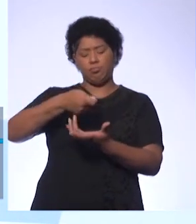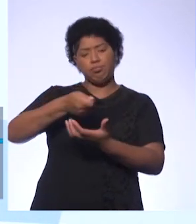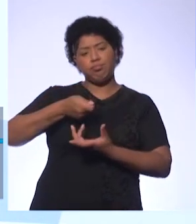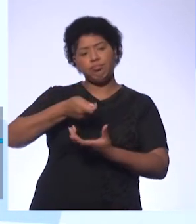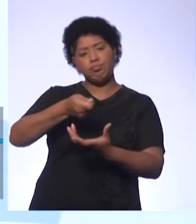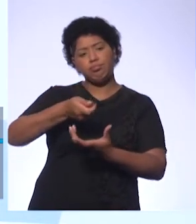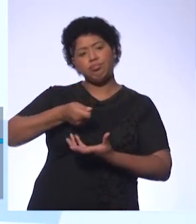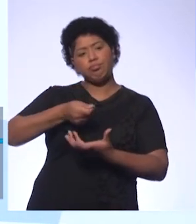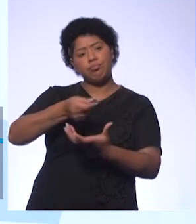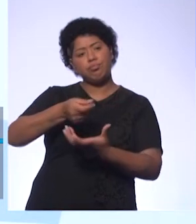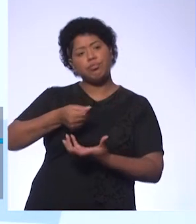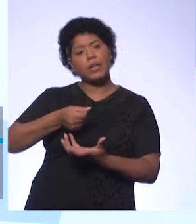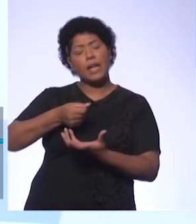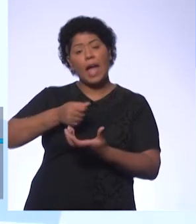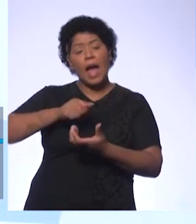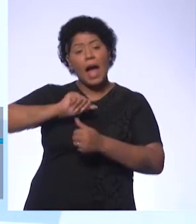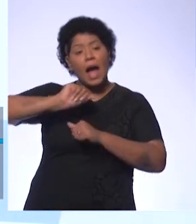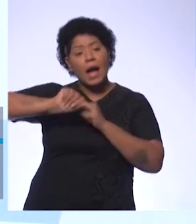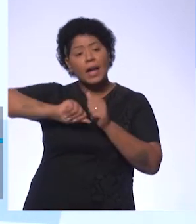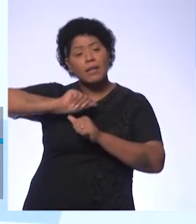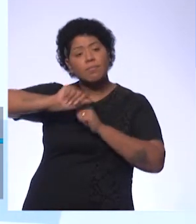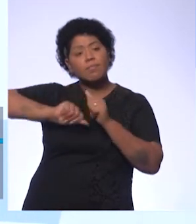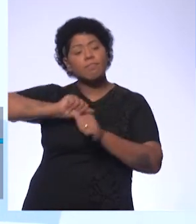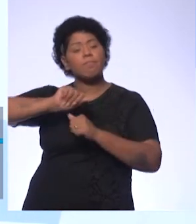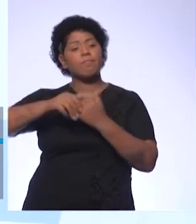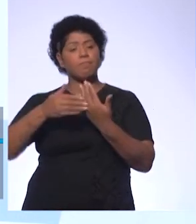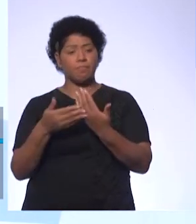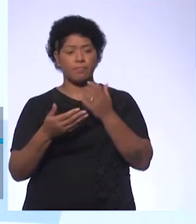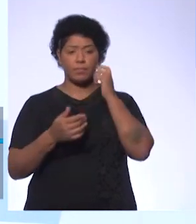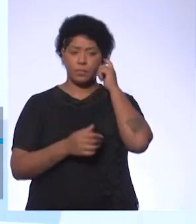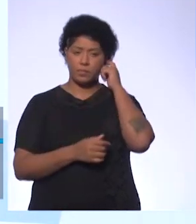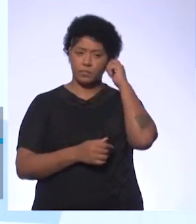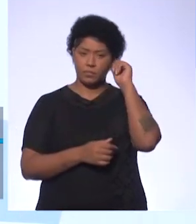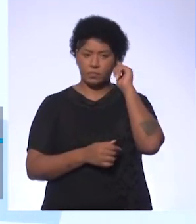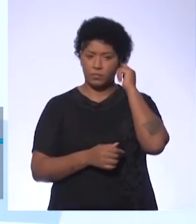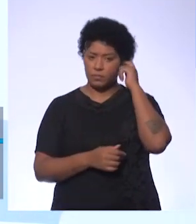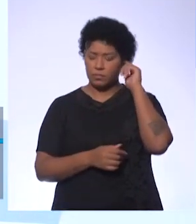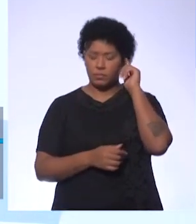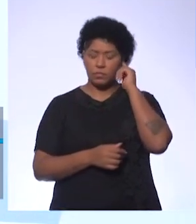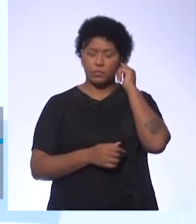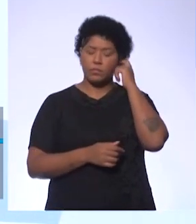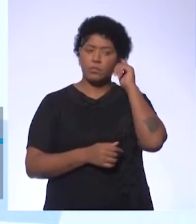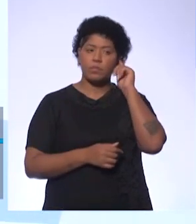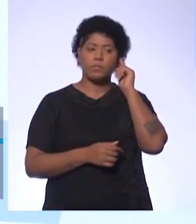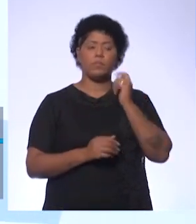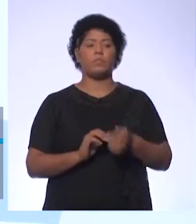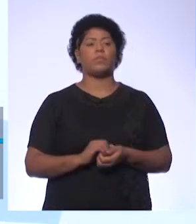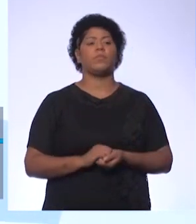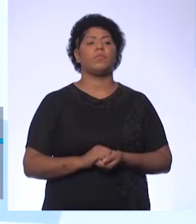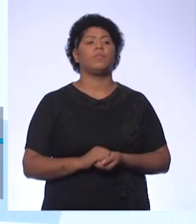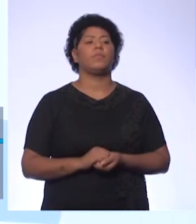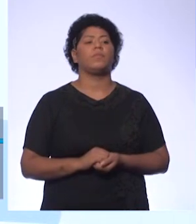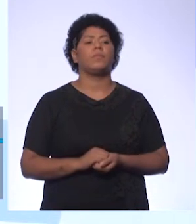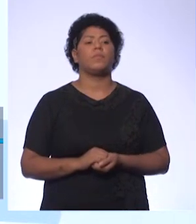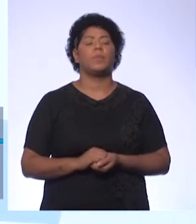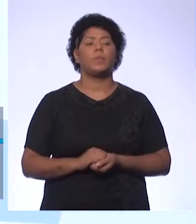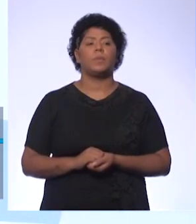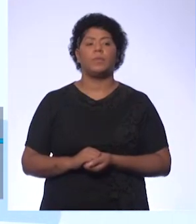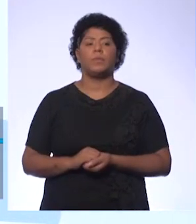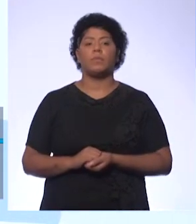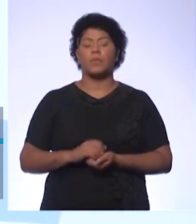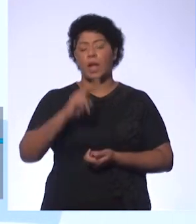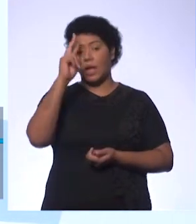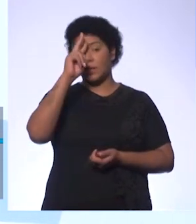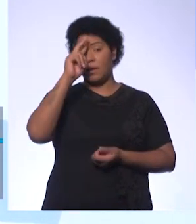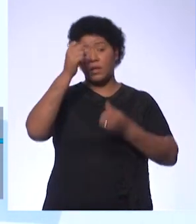fundamental a propriedade privada. E essa propriedade privada, ela foi expropriada, né? A história